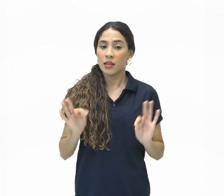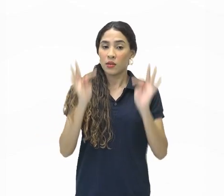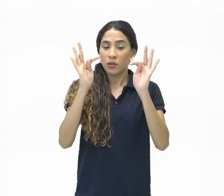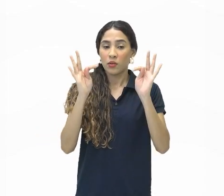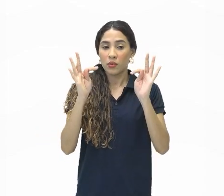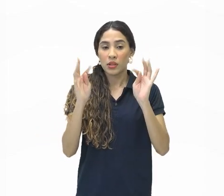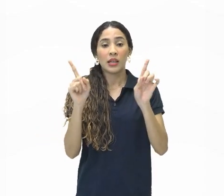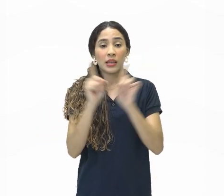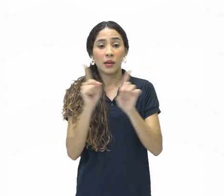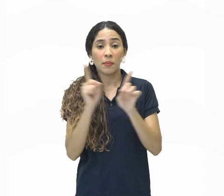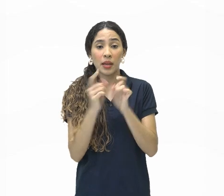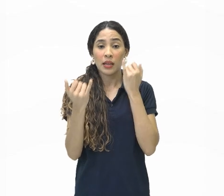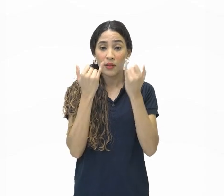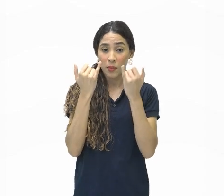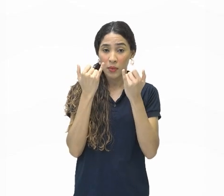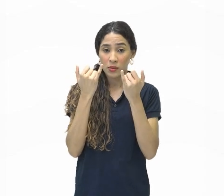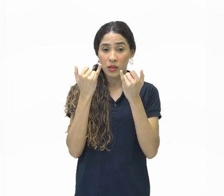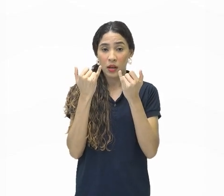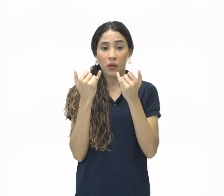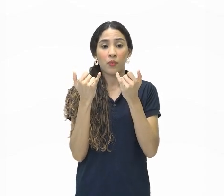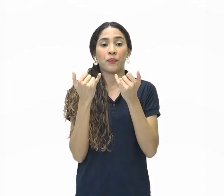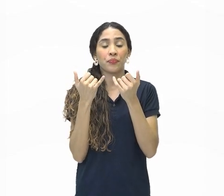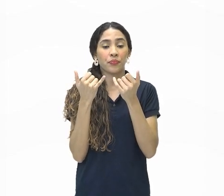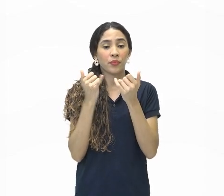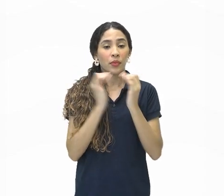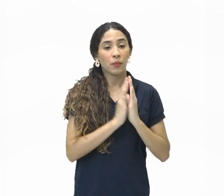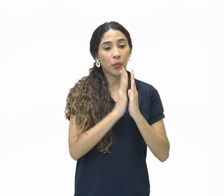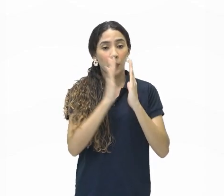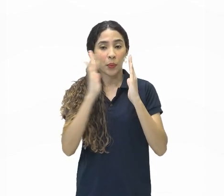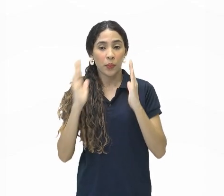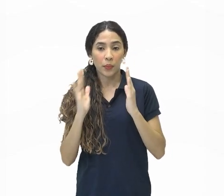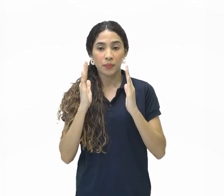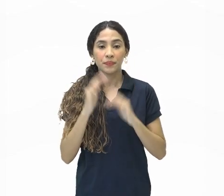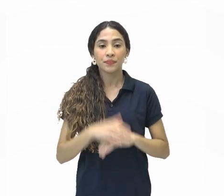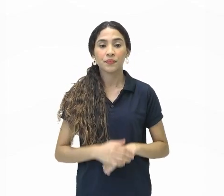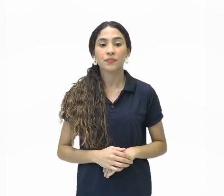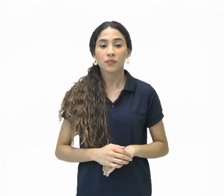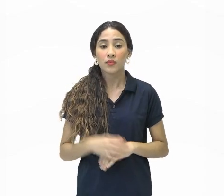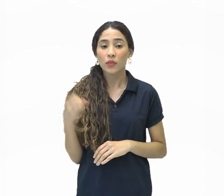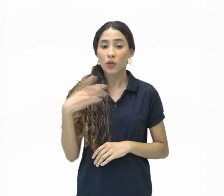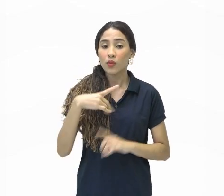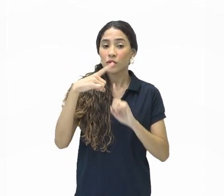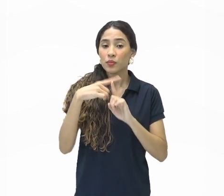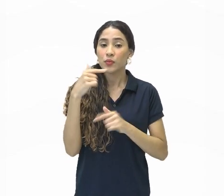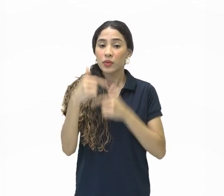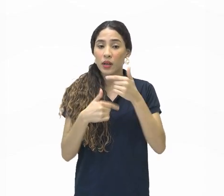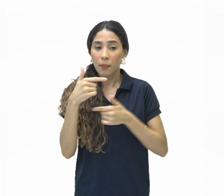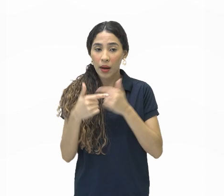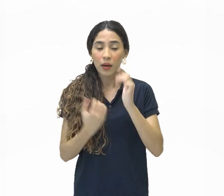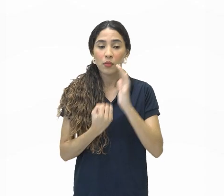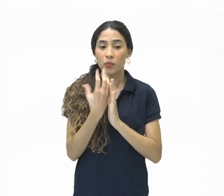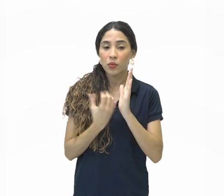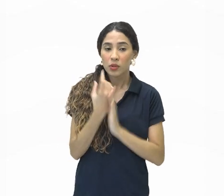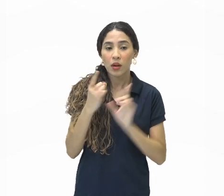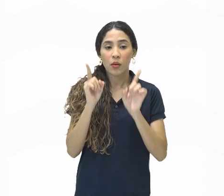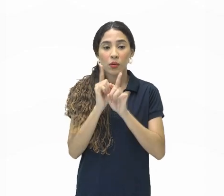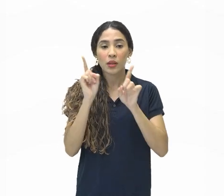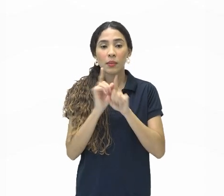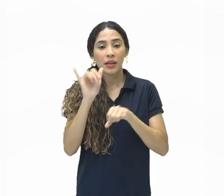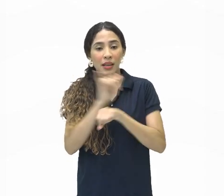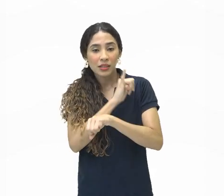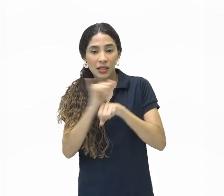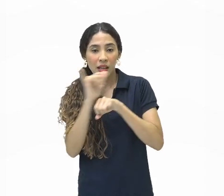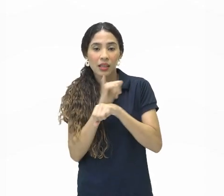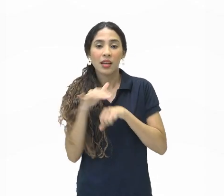tecnológicas e informacionais ao longo do tempo, novas formas de trabalho, produção e